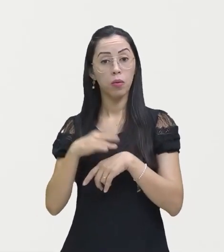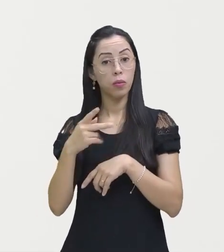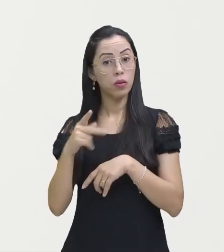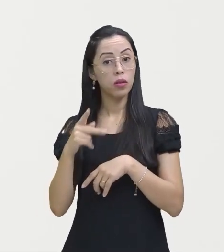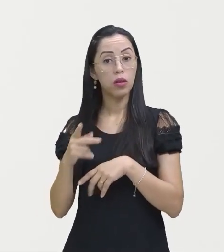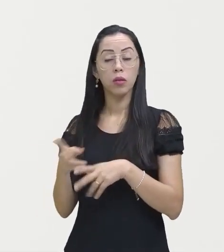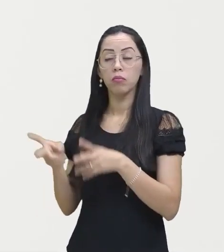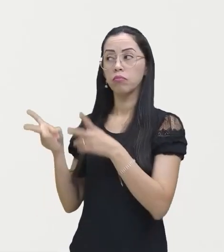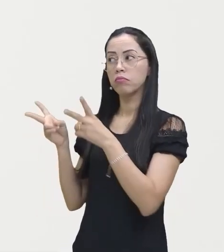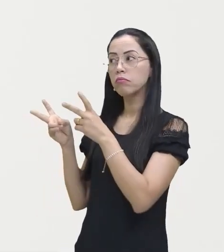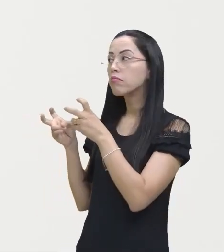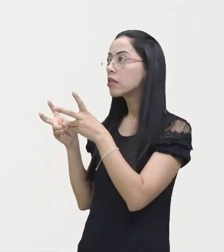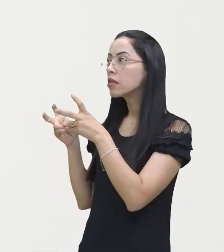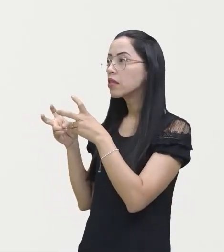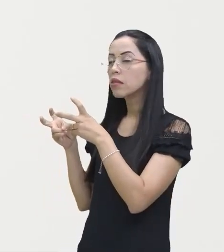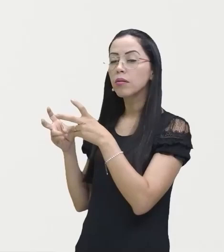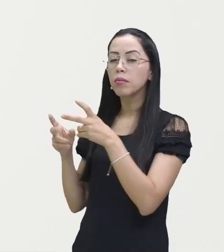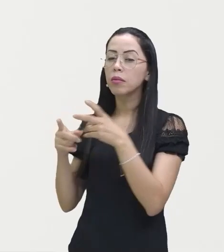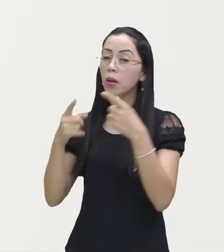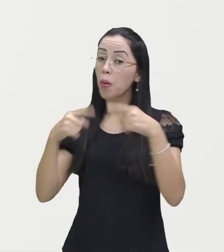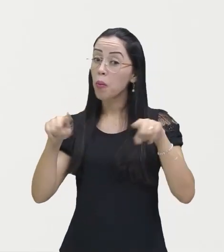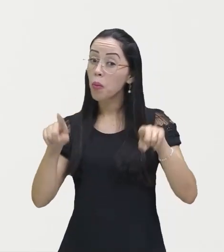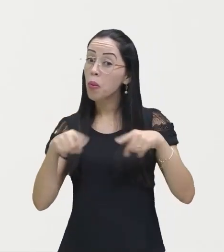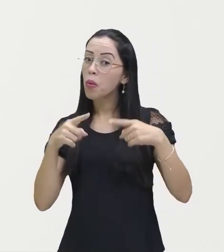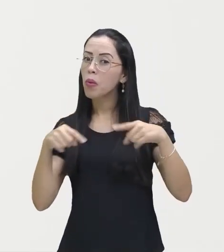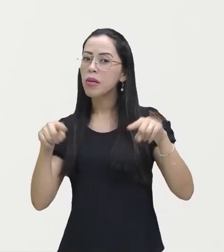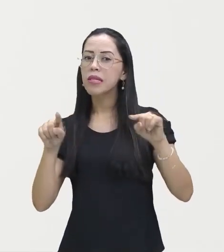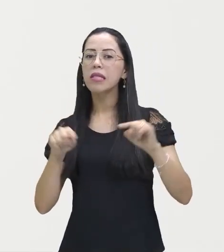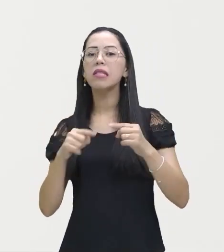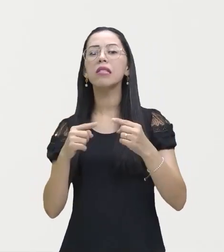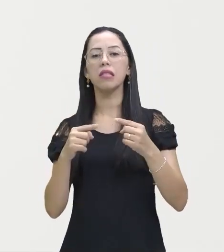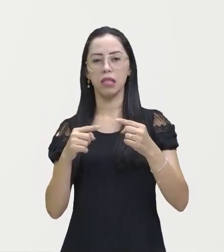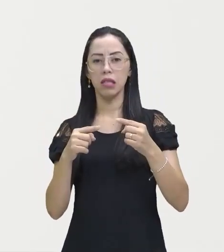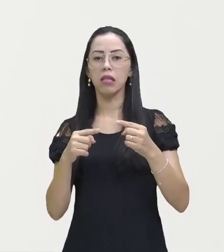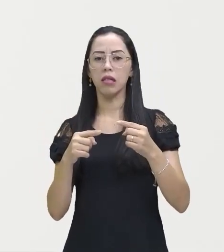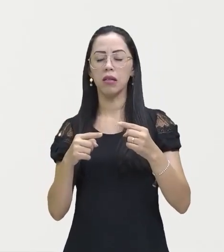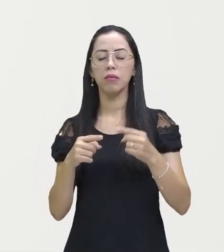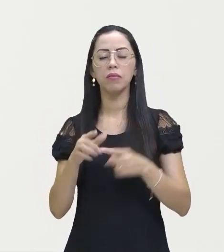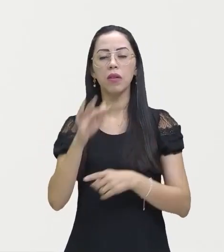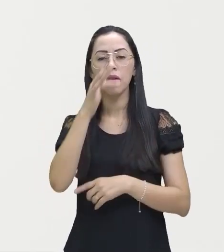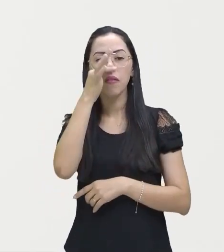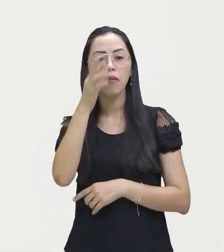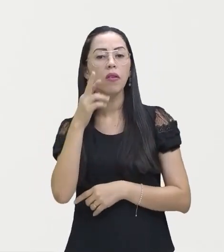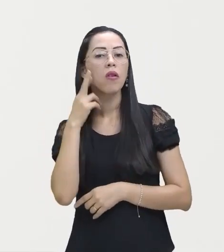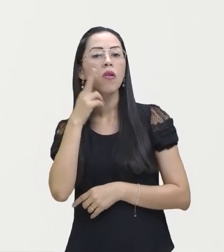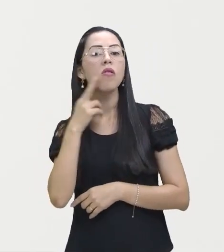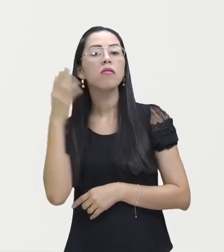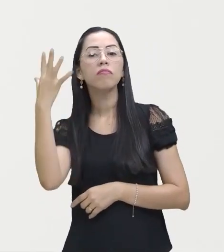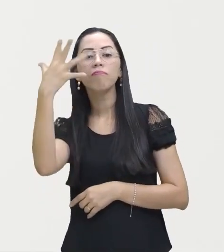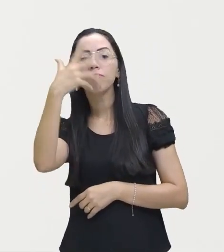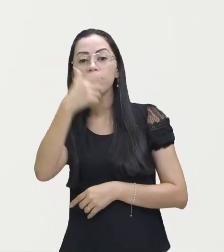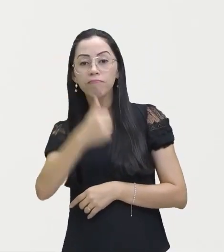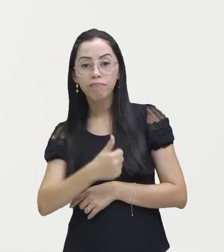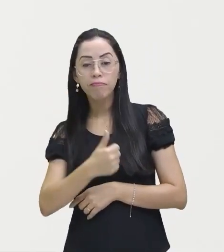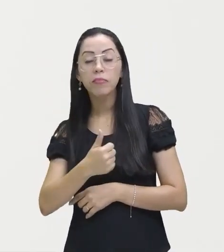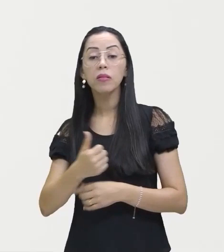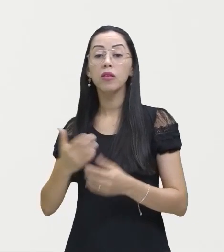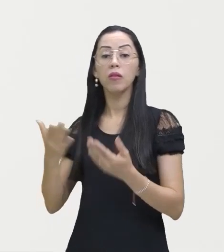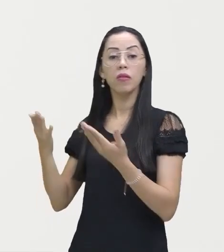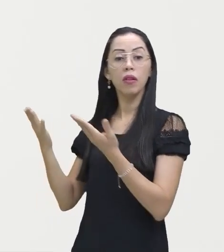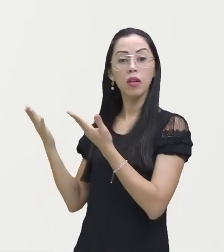Observe o trecho da música. A linda rosa juvenil. A linda rosa juvenil,